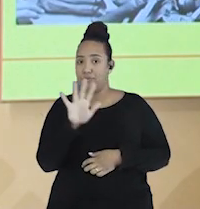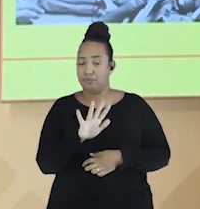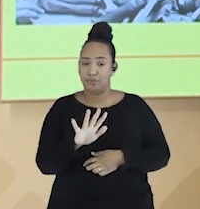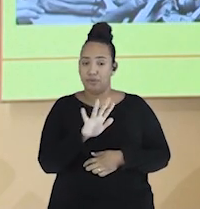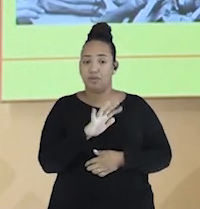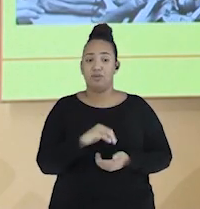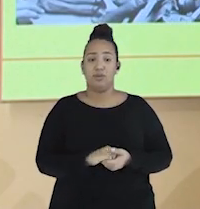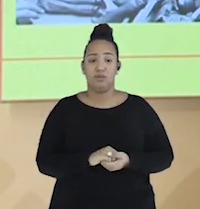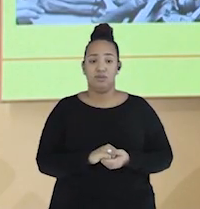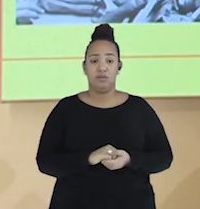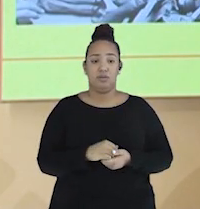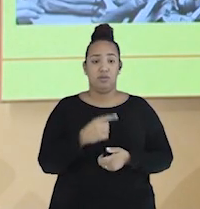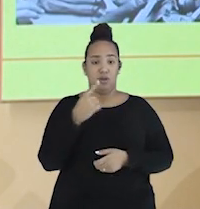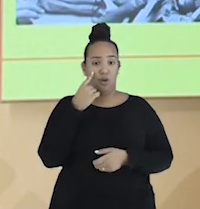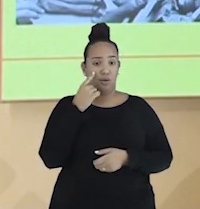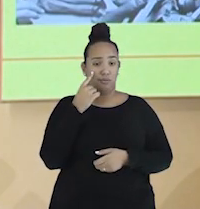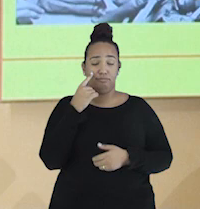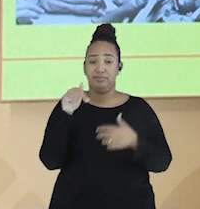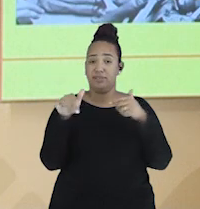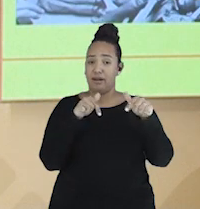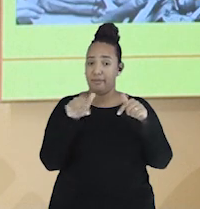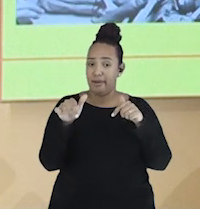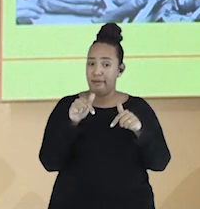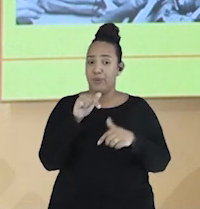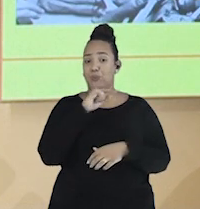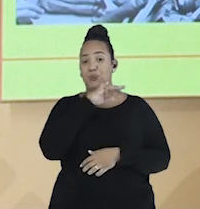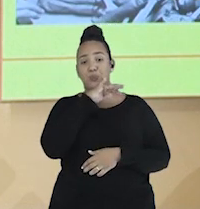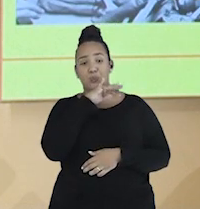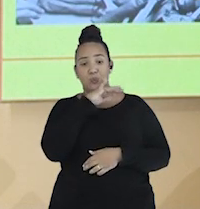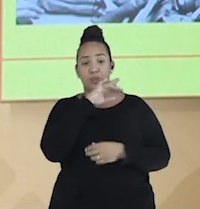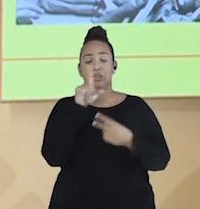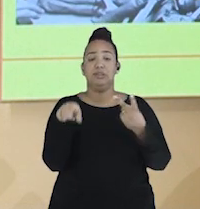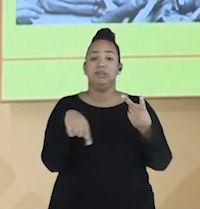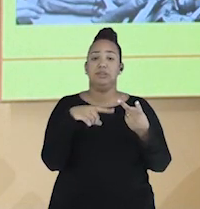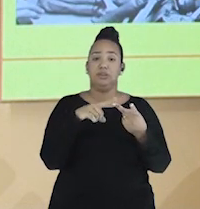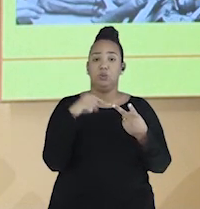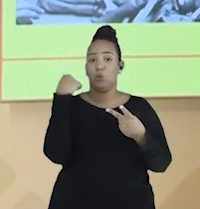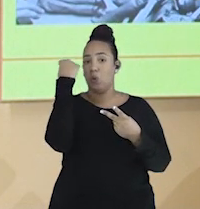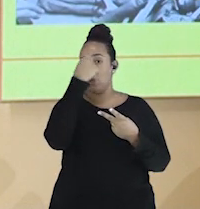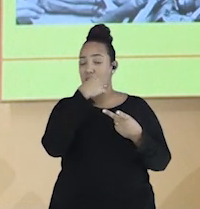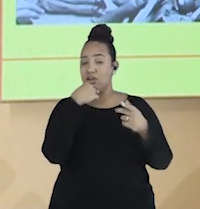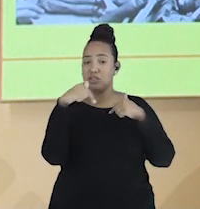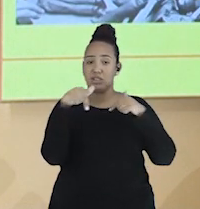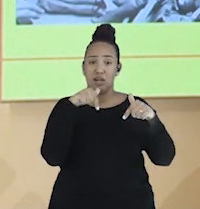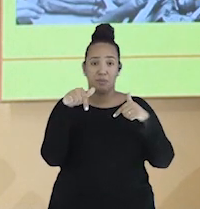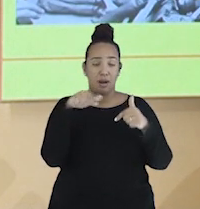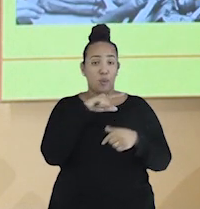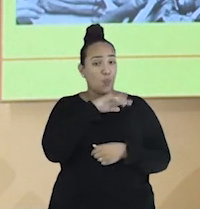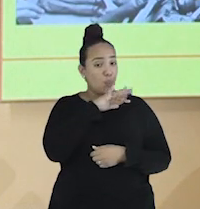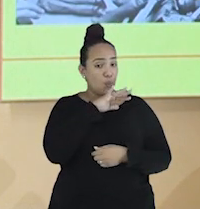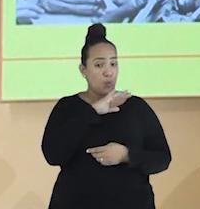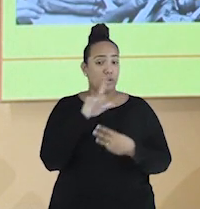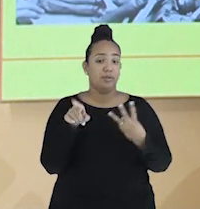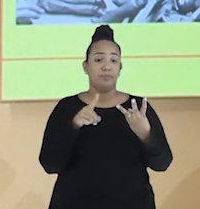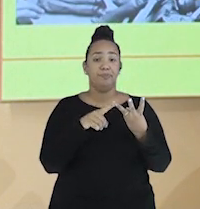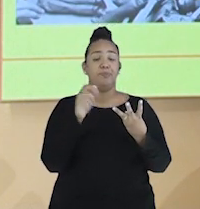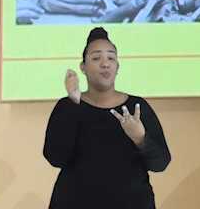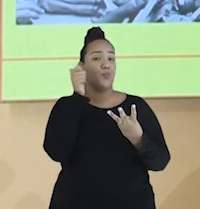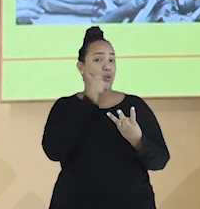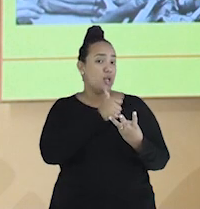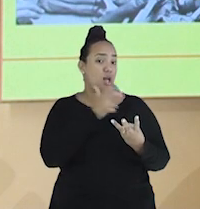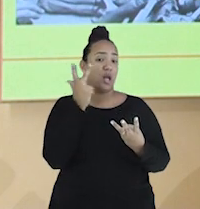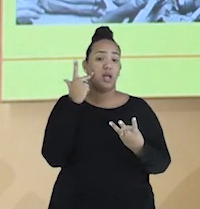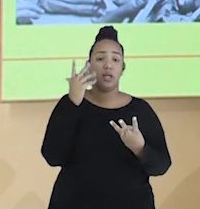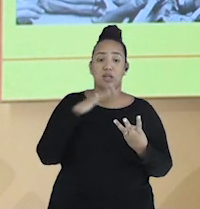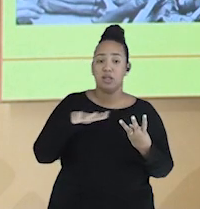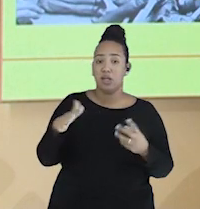na imagem, foram pontuadas as péssimas condições de trabalho, as jornadas abusivas, mulheres e crianças que